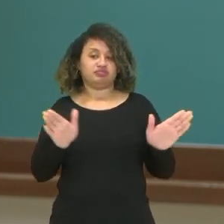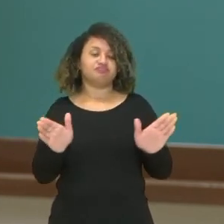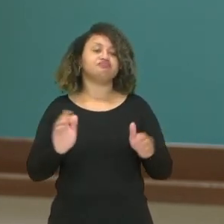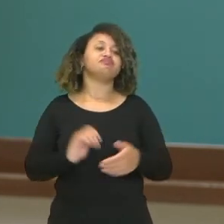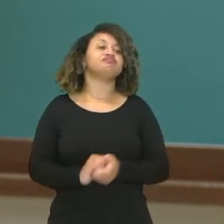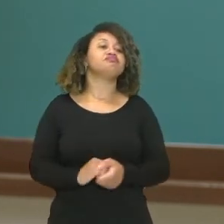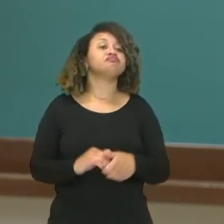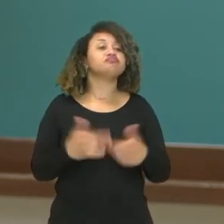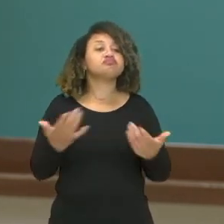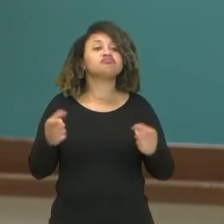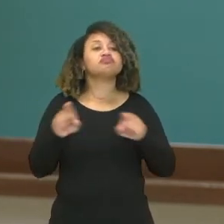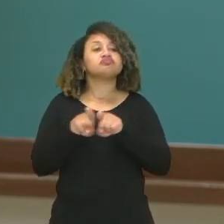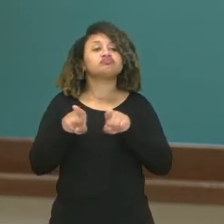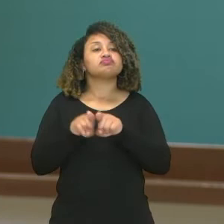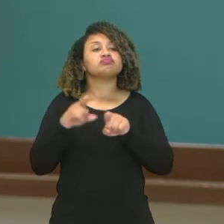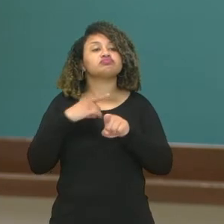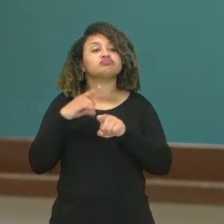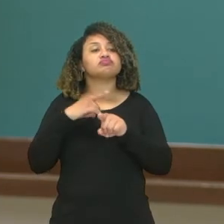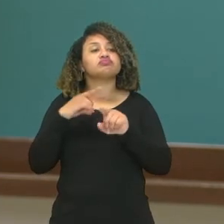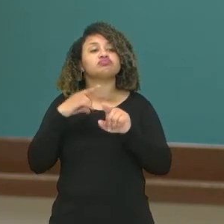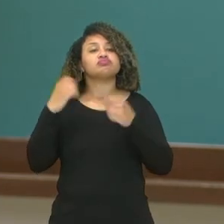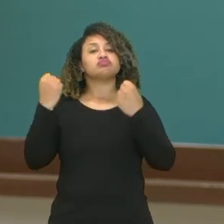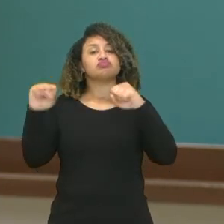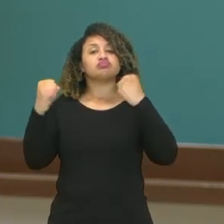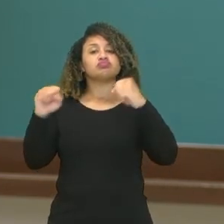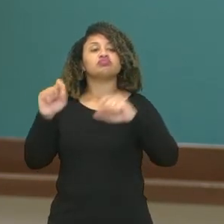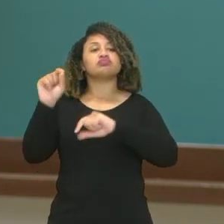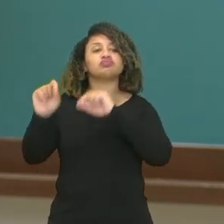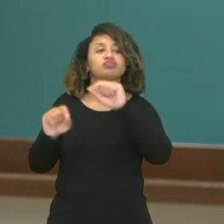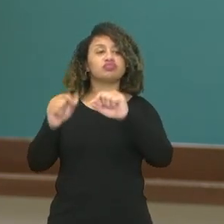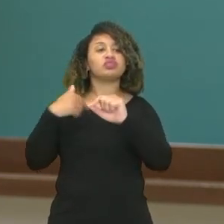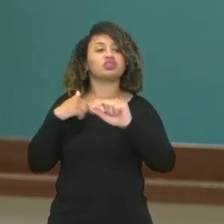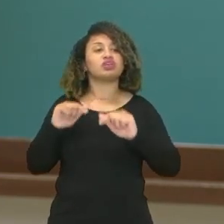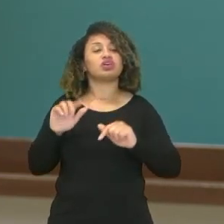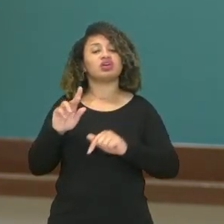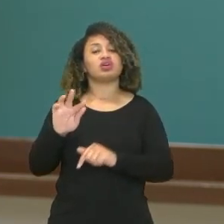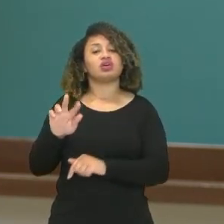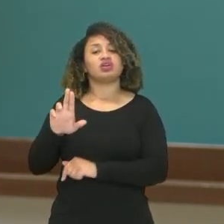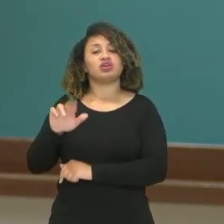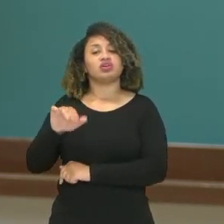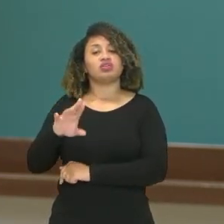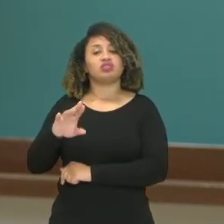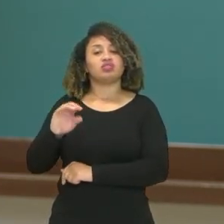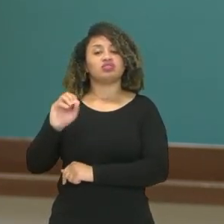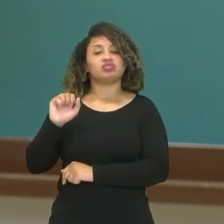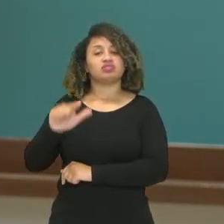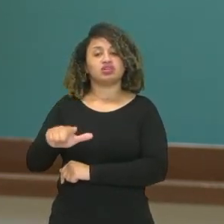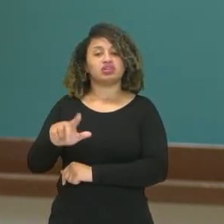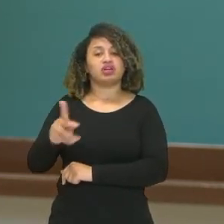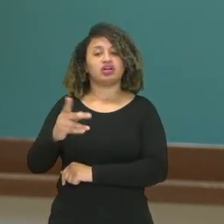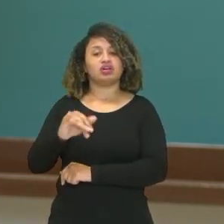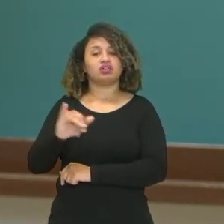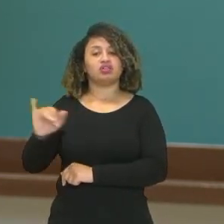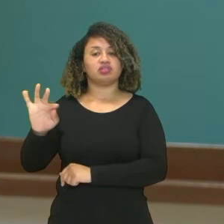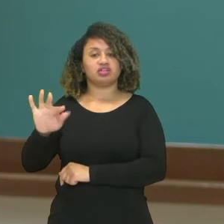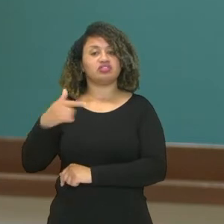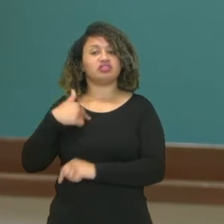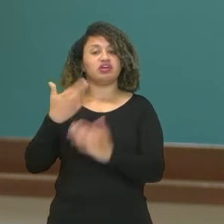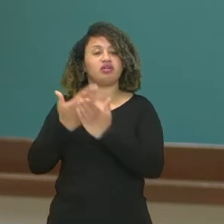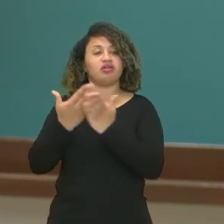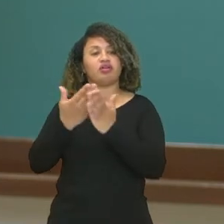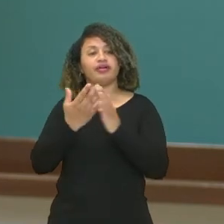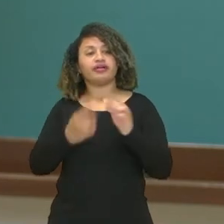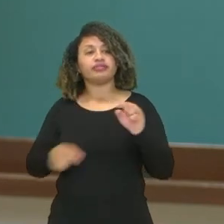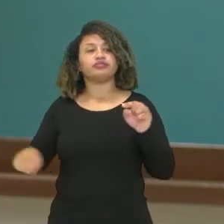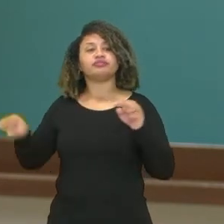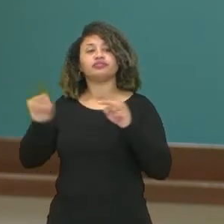gente tem um exercício, um protocolo que é chamado funcional HIIT, tá? Que é uma aula circuito, você já deve ter escutado falar